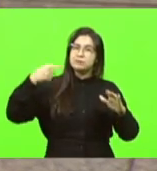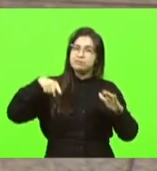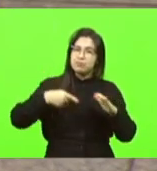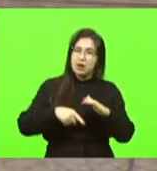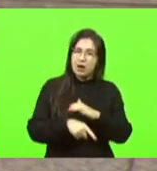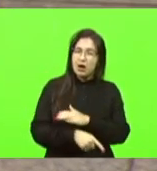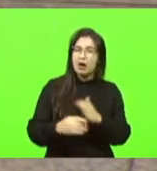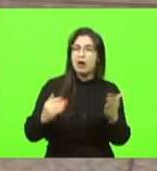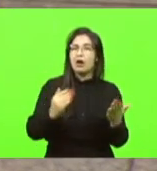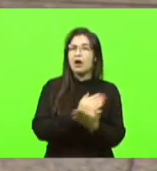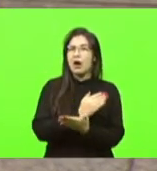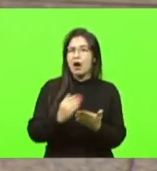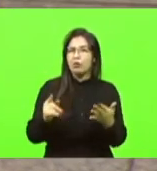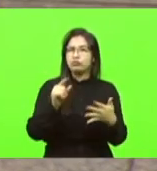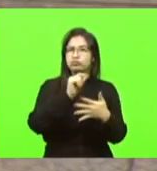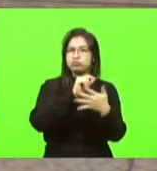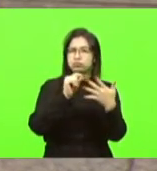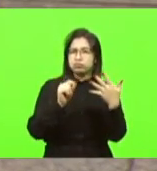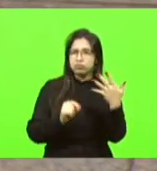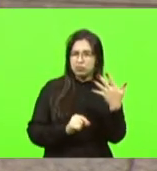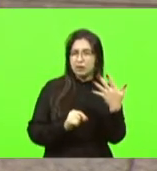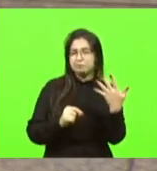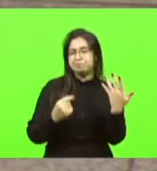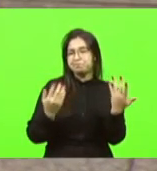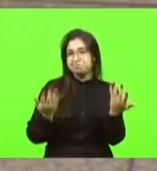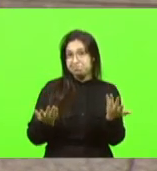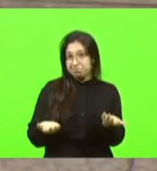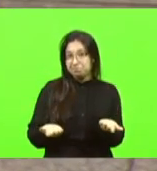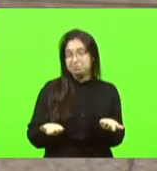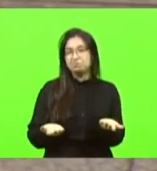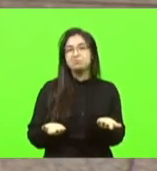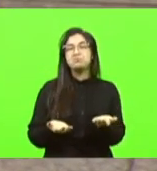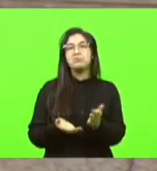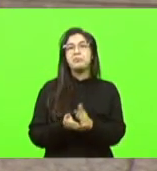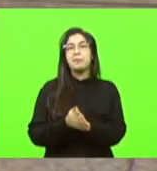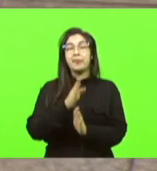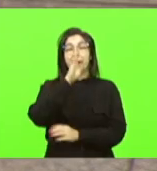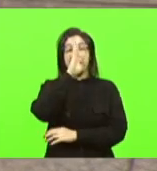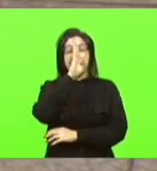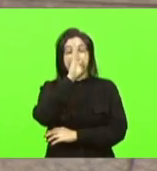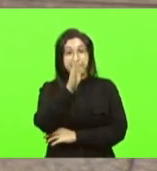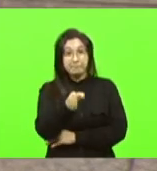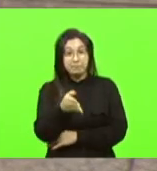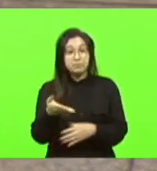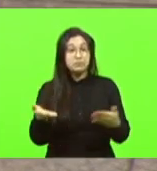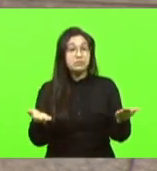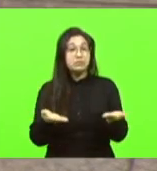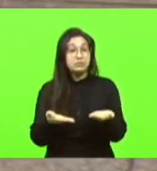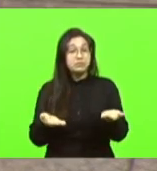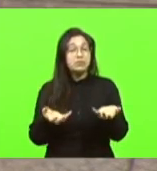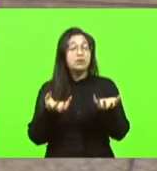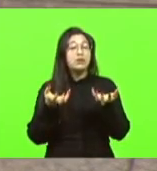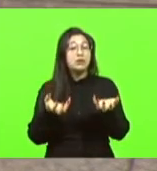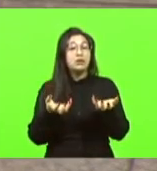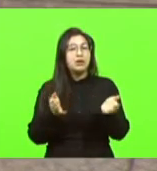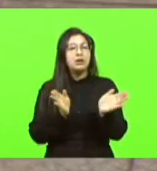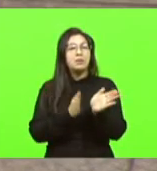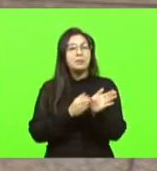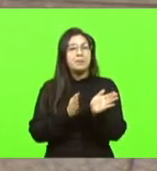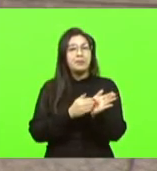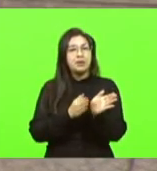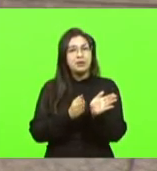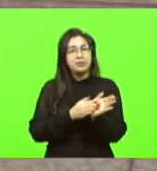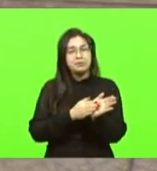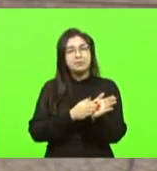em algumas questões as questões e Principalmente nesse momento eu quero parabenizar